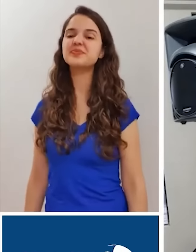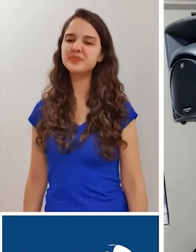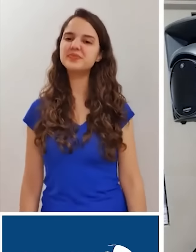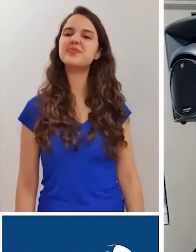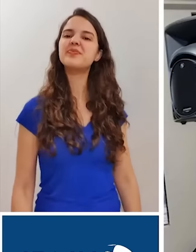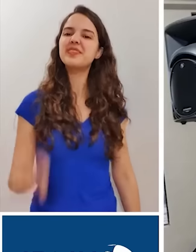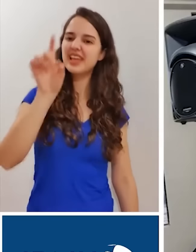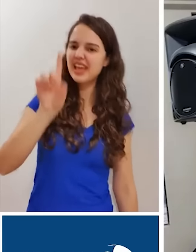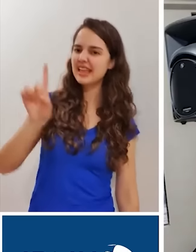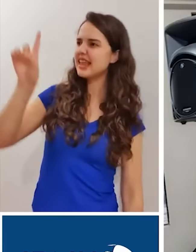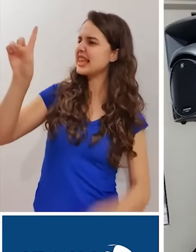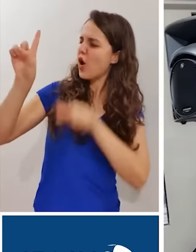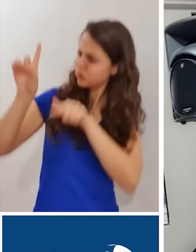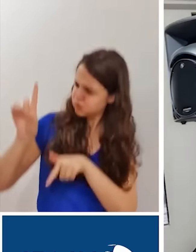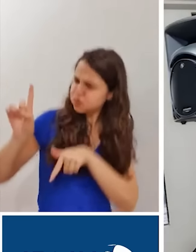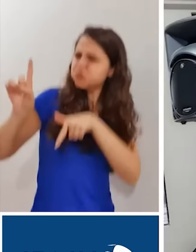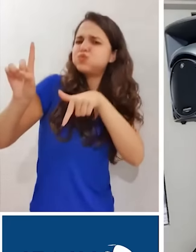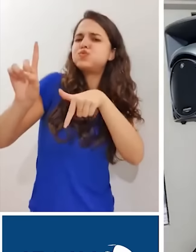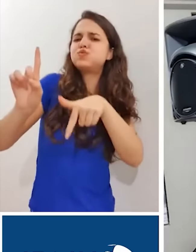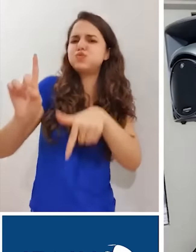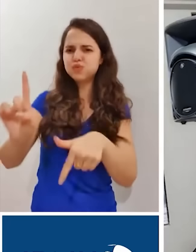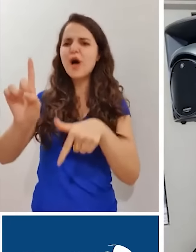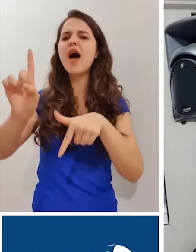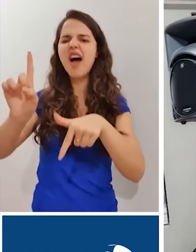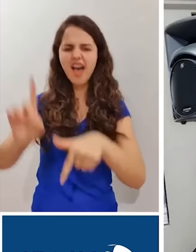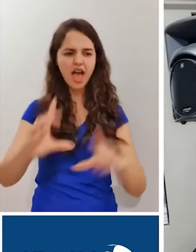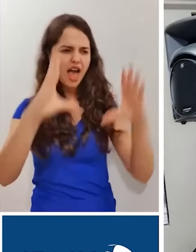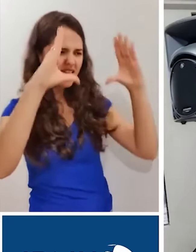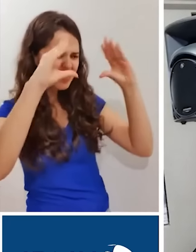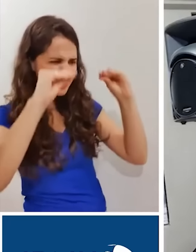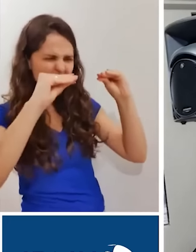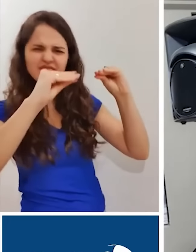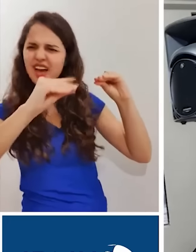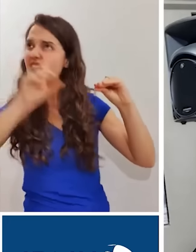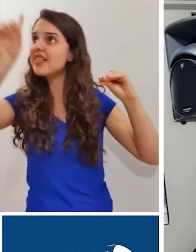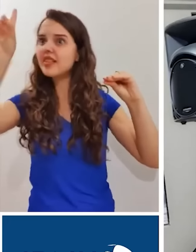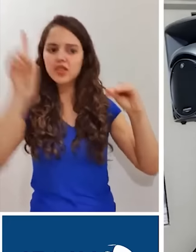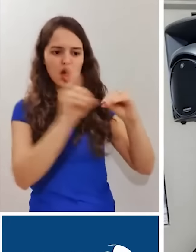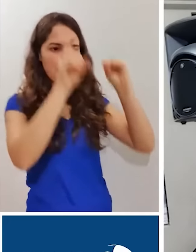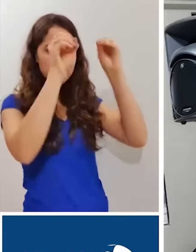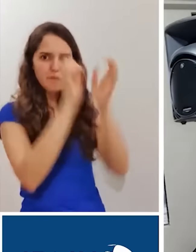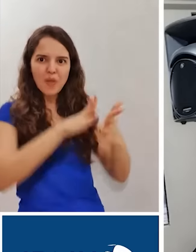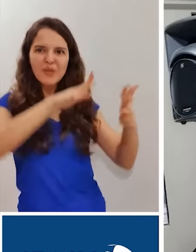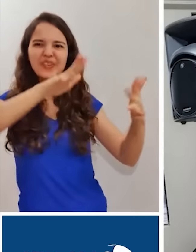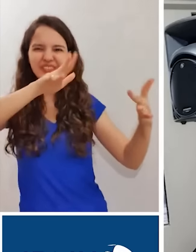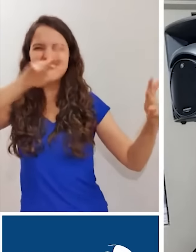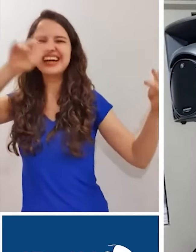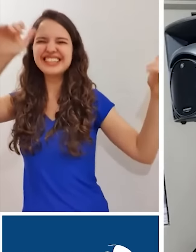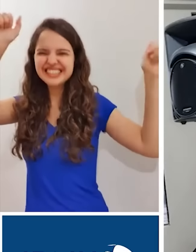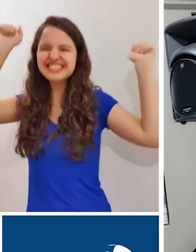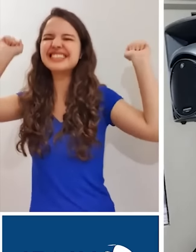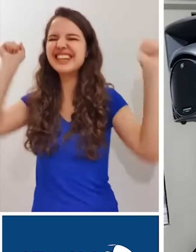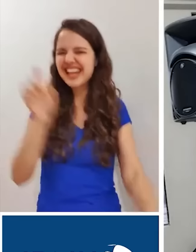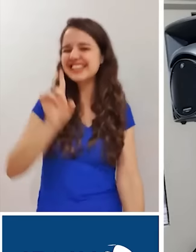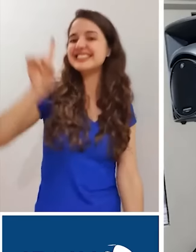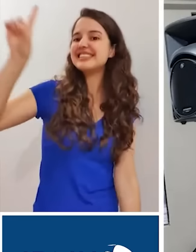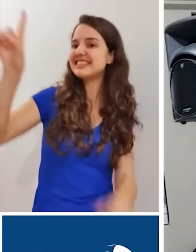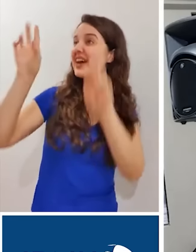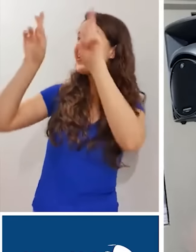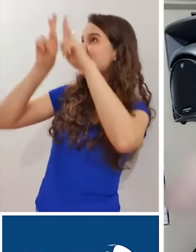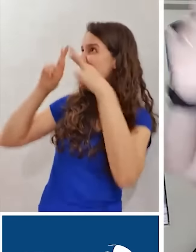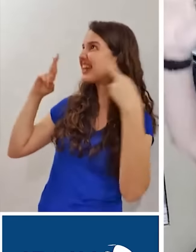Deus está lutando dissipando as trevas trazendo o seu reino firmando para